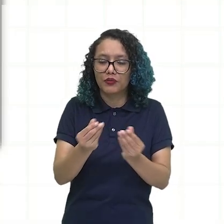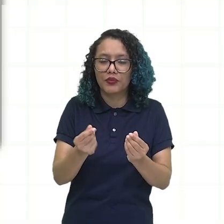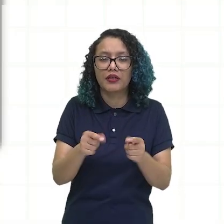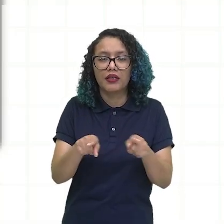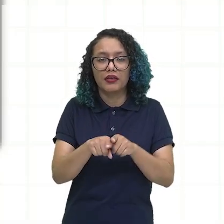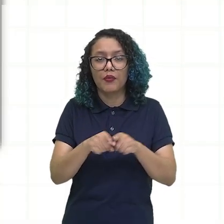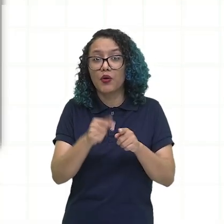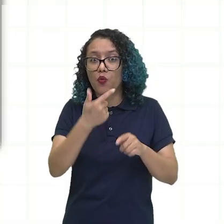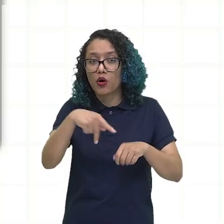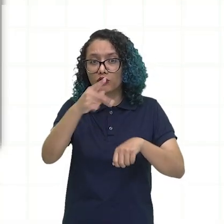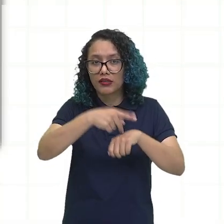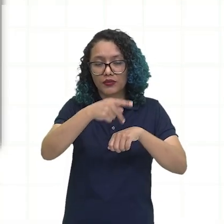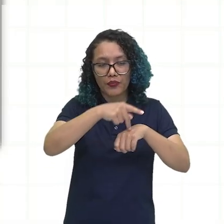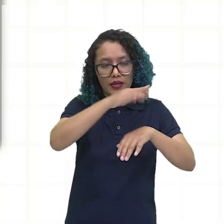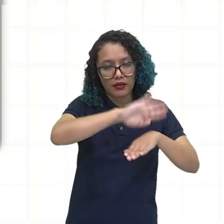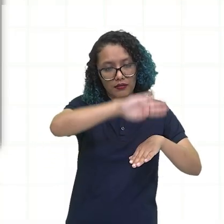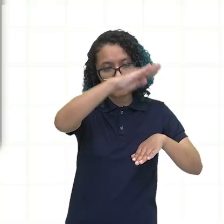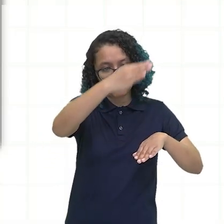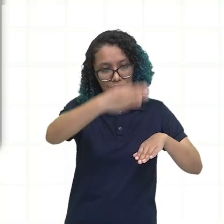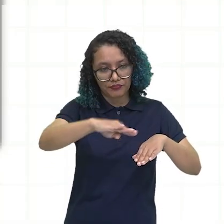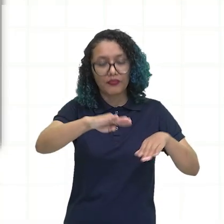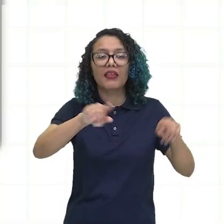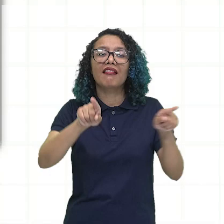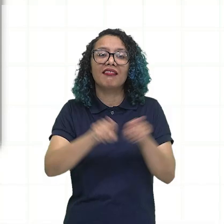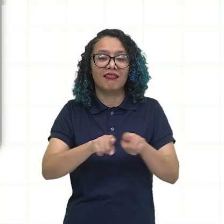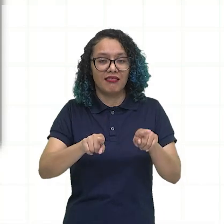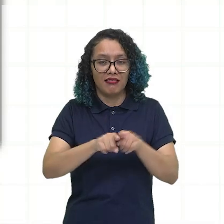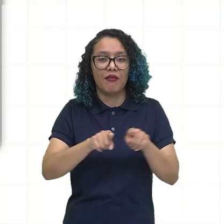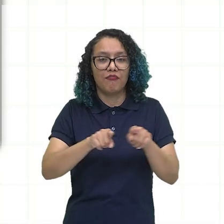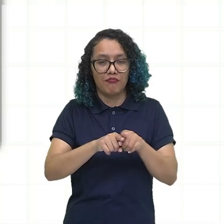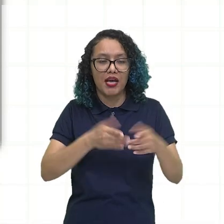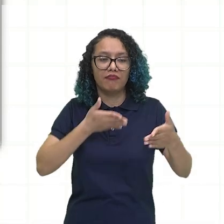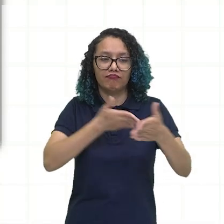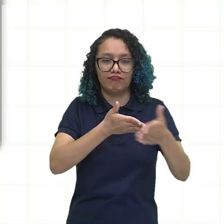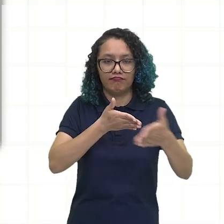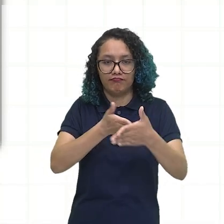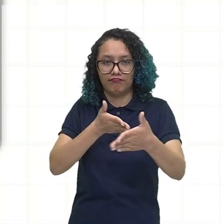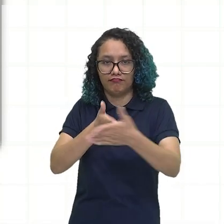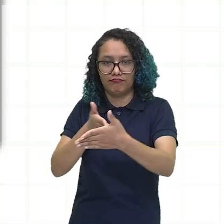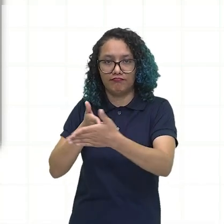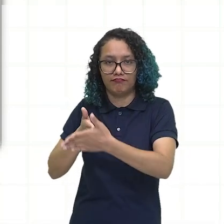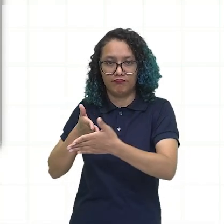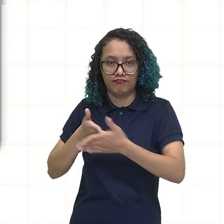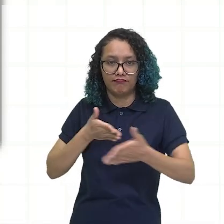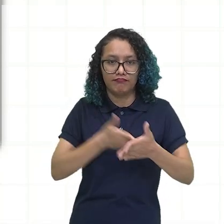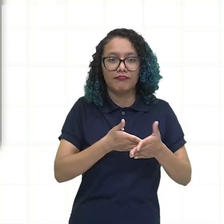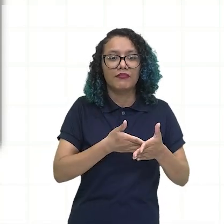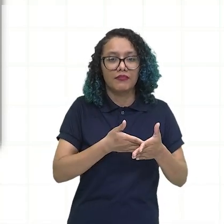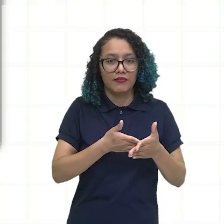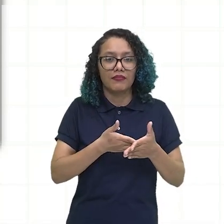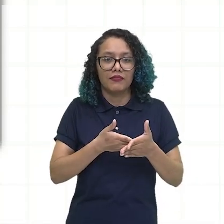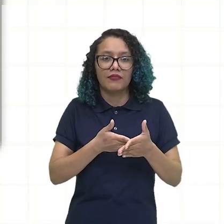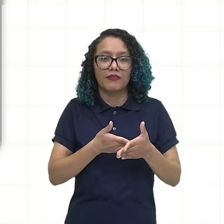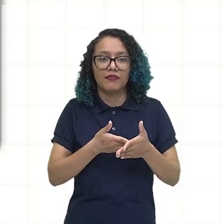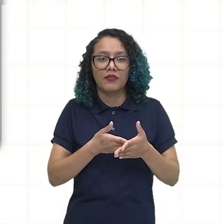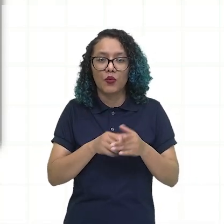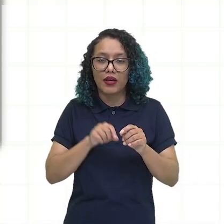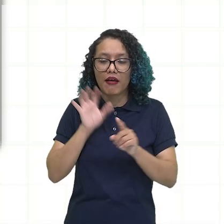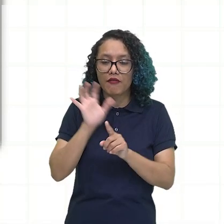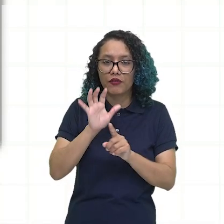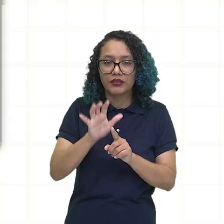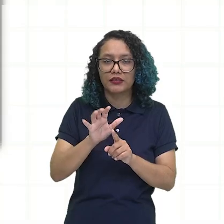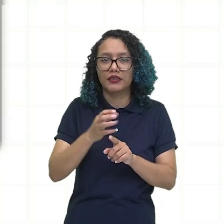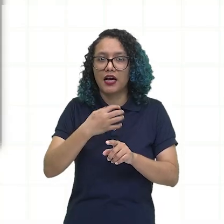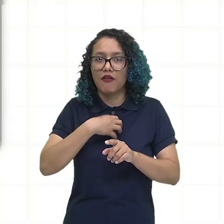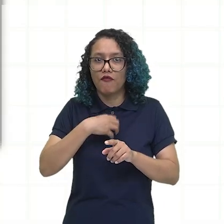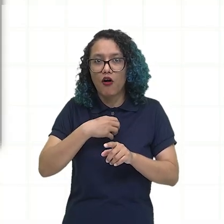escudos fazendo ali uma barreira física, moldando, delimitando aonde a bacia iria se formar,